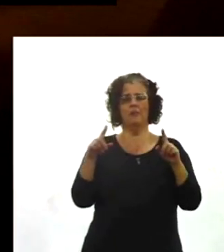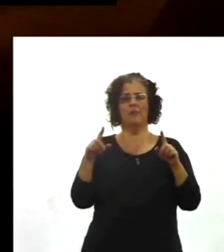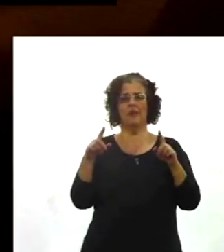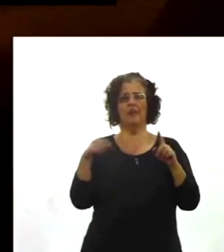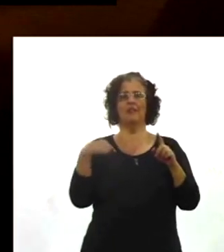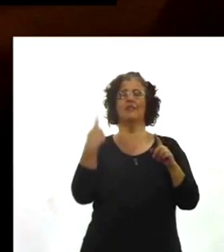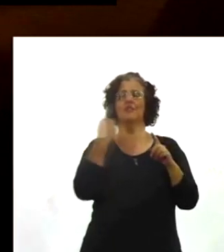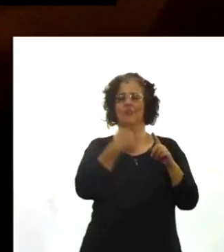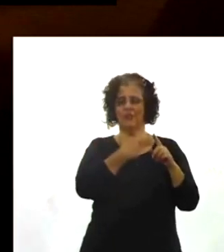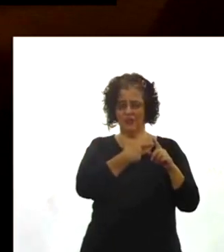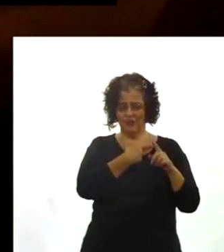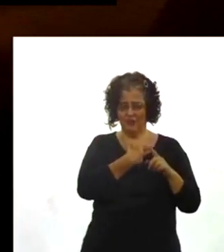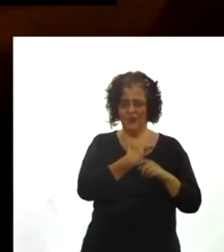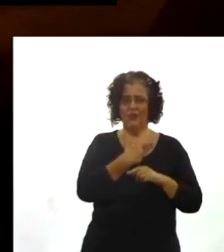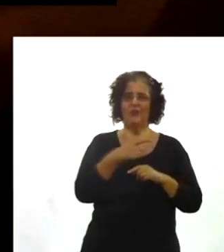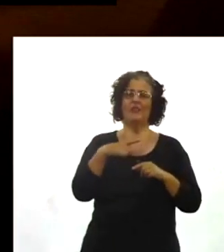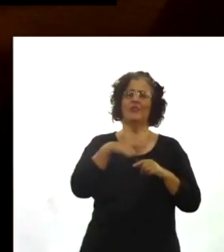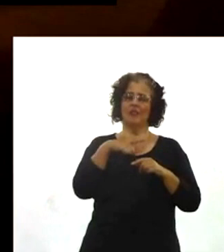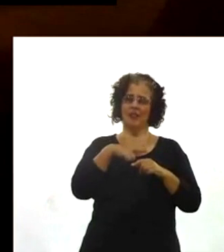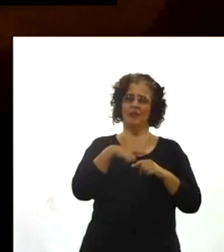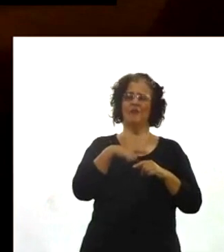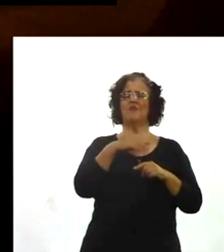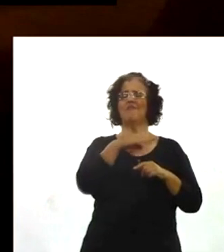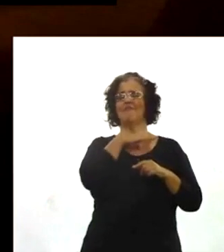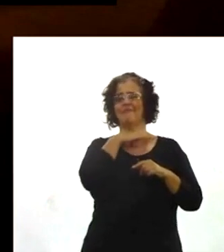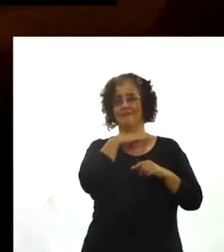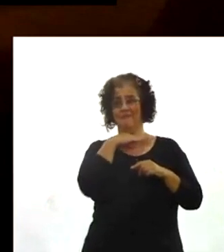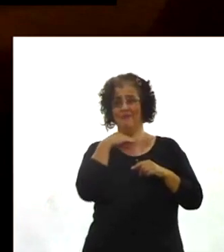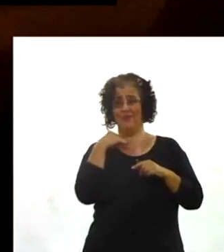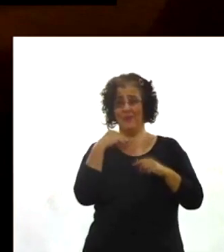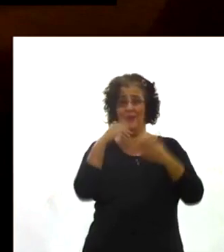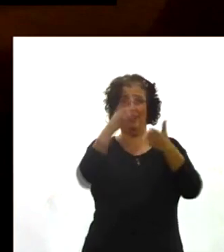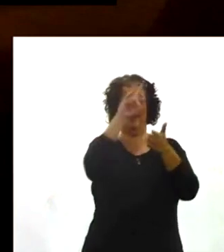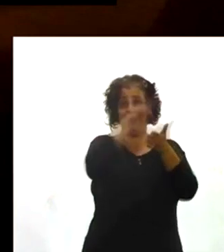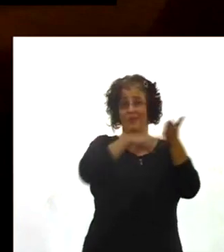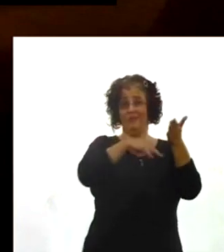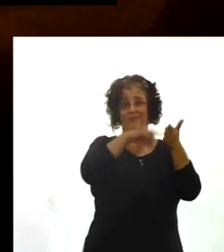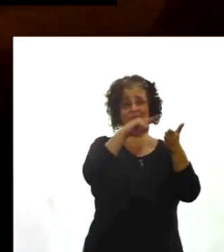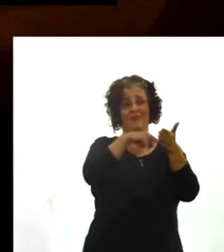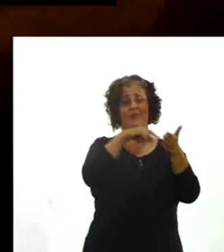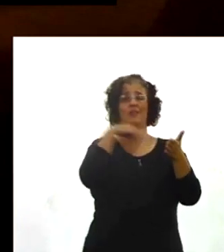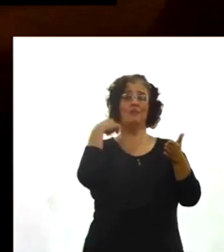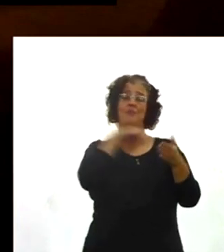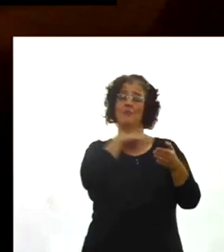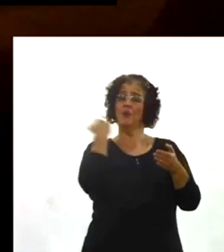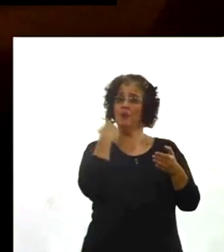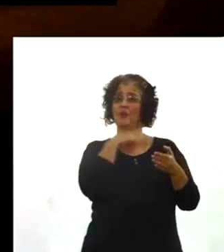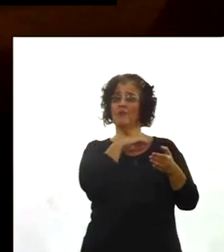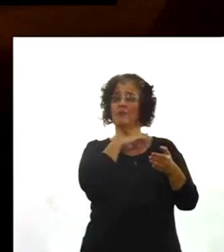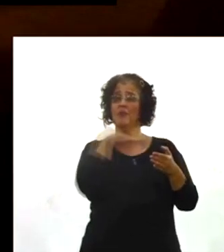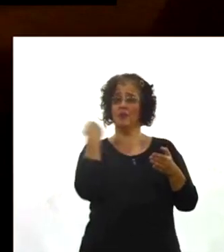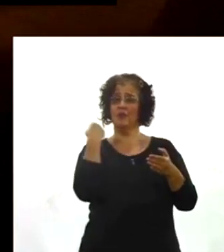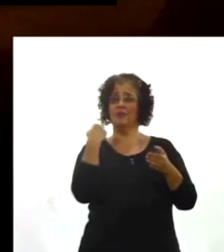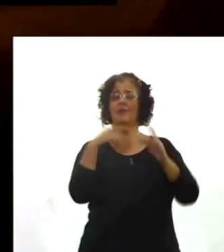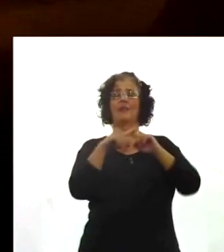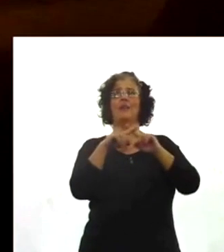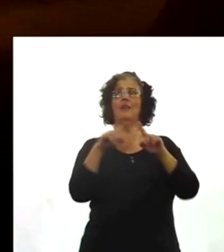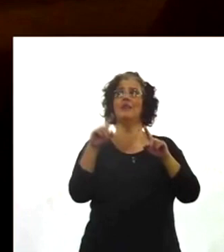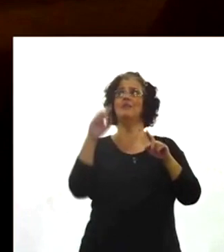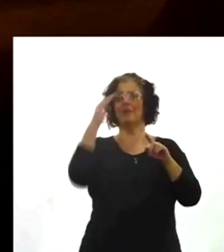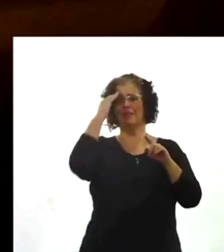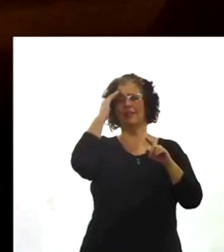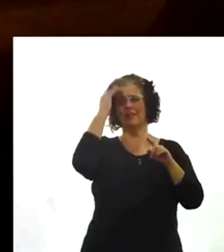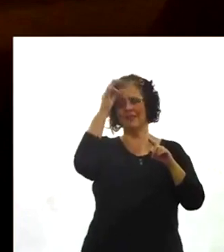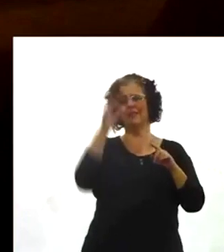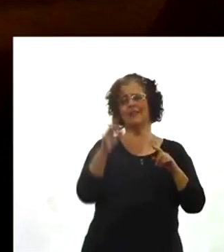mesmos tivemos a sentença de morte, para que não confiássemos em nós, e sim no Deus que ressuscita os mortos, o